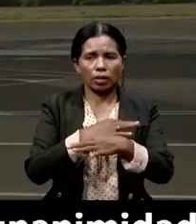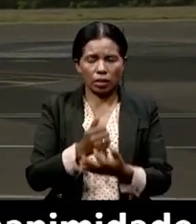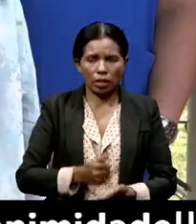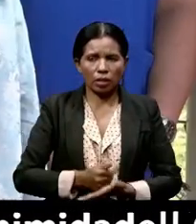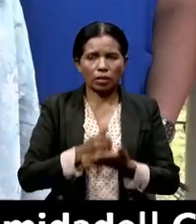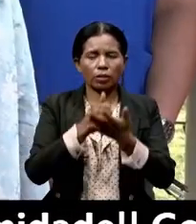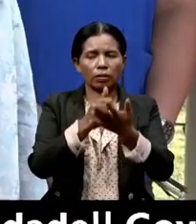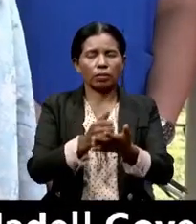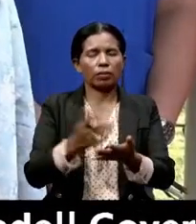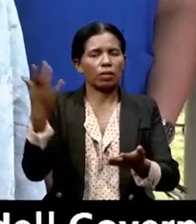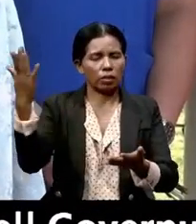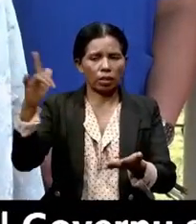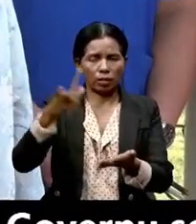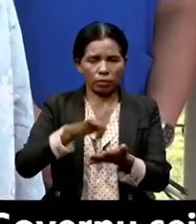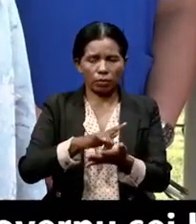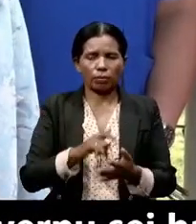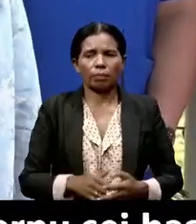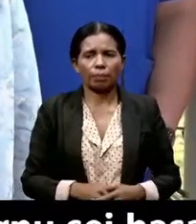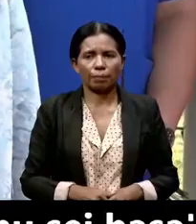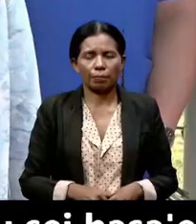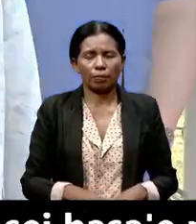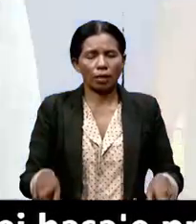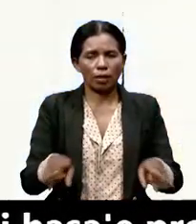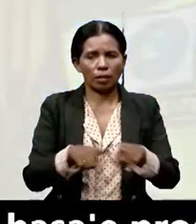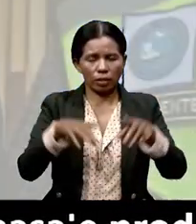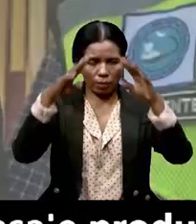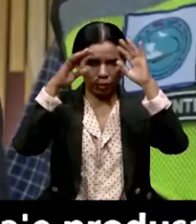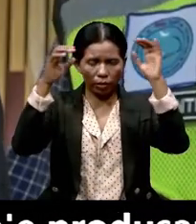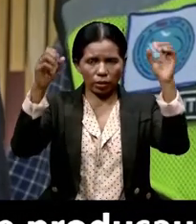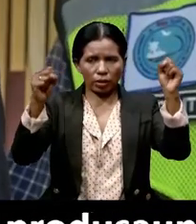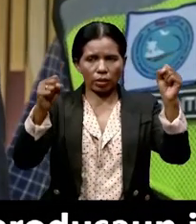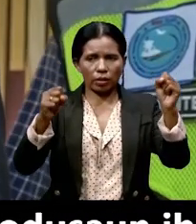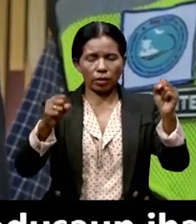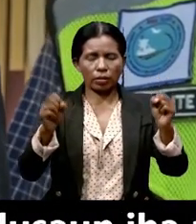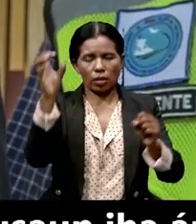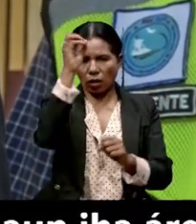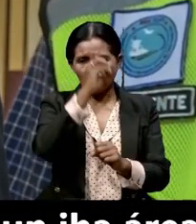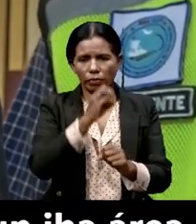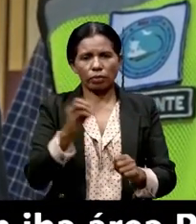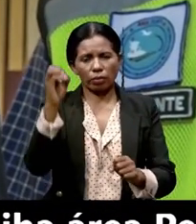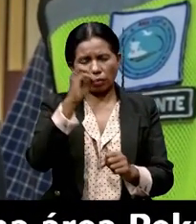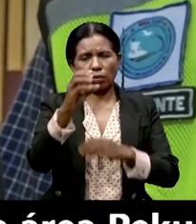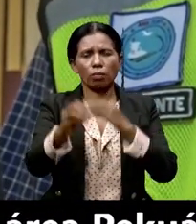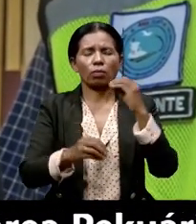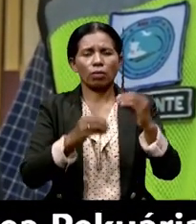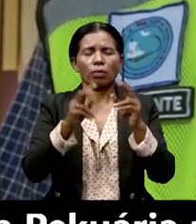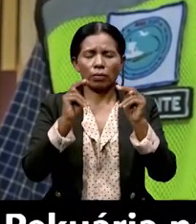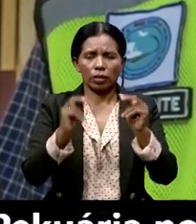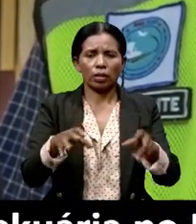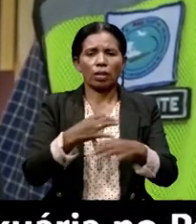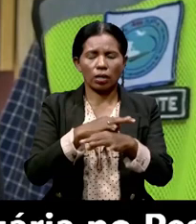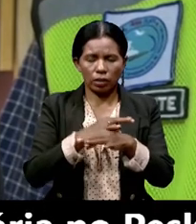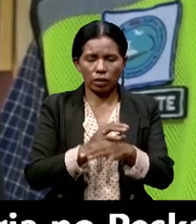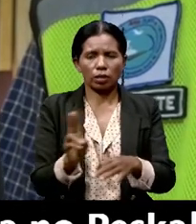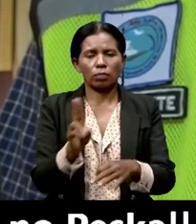e aeroporto. A nossa Presidente da República, Sua Excelência, em observação, Katak, precisa de